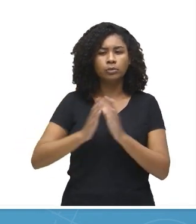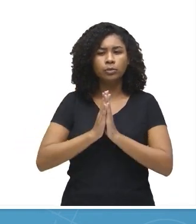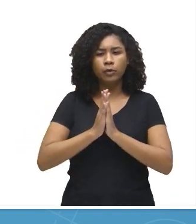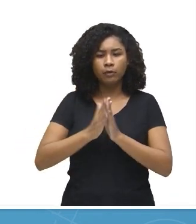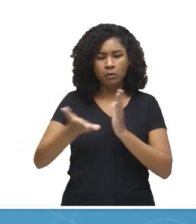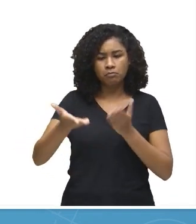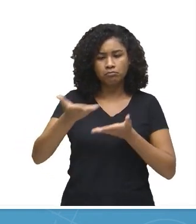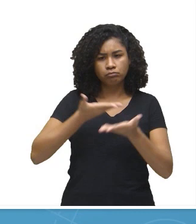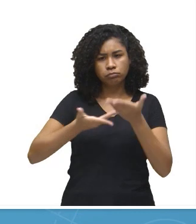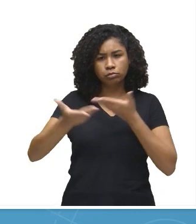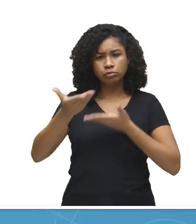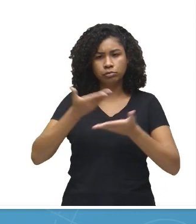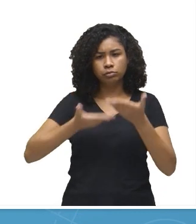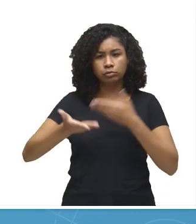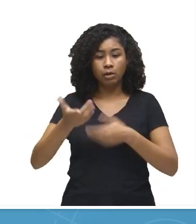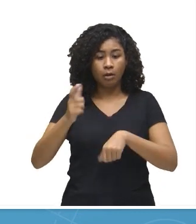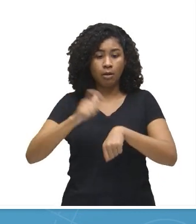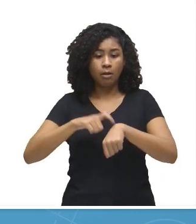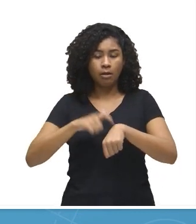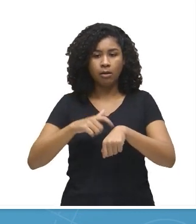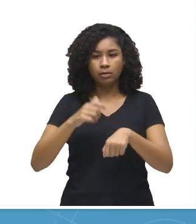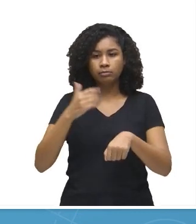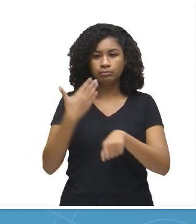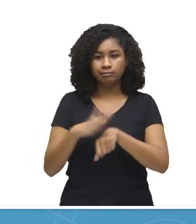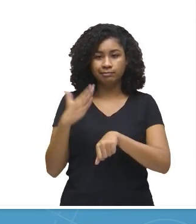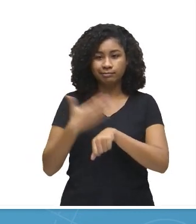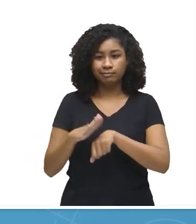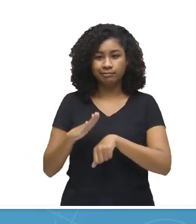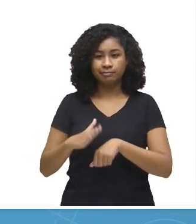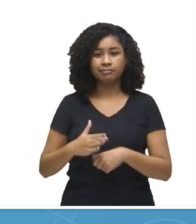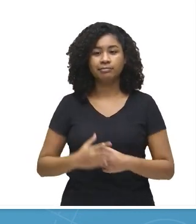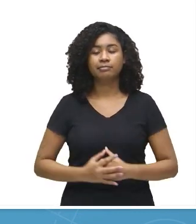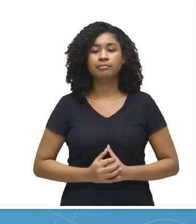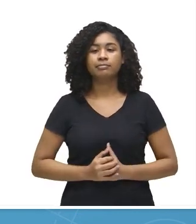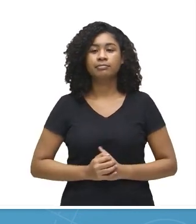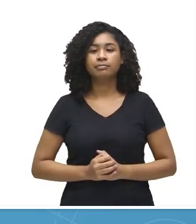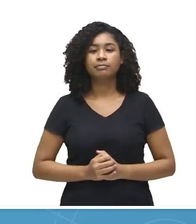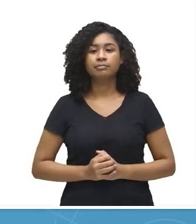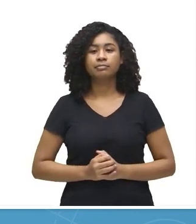chat e agora é o momento de vocês praticarem.